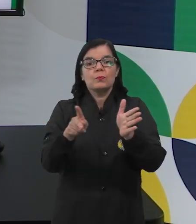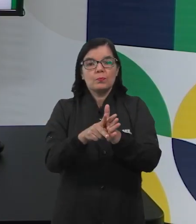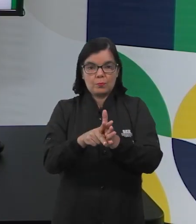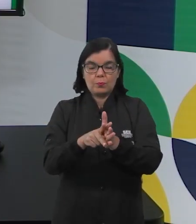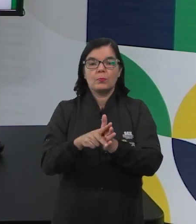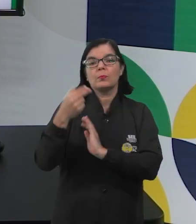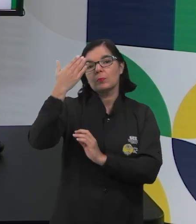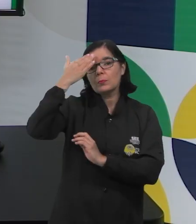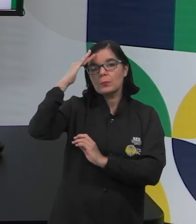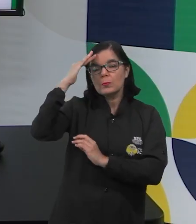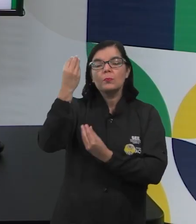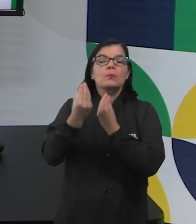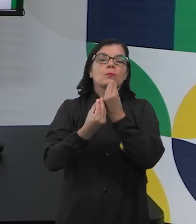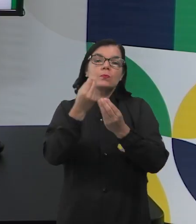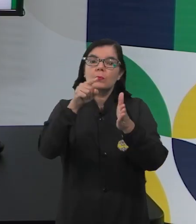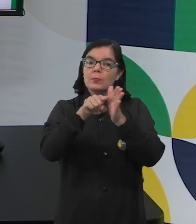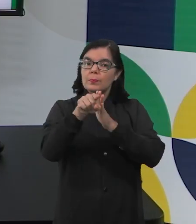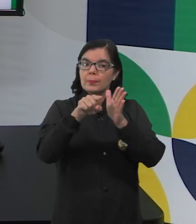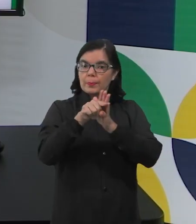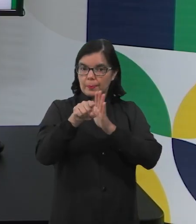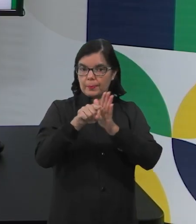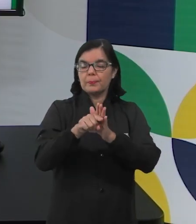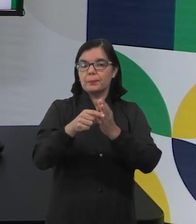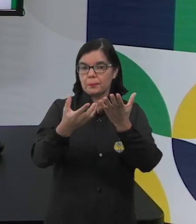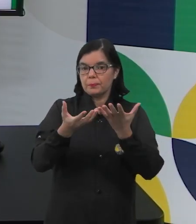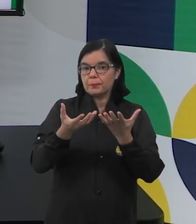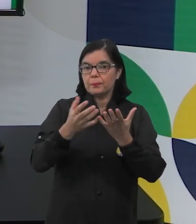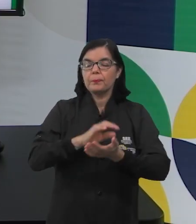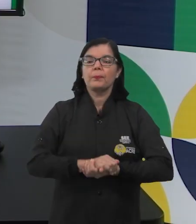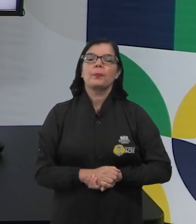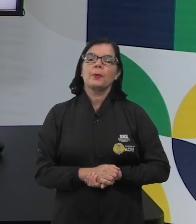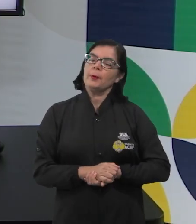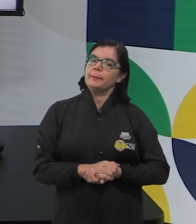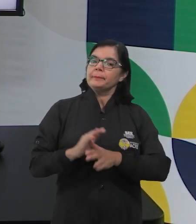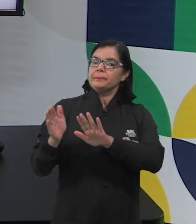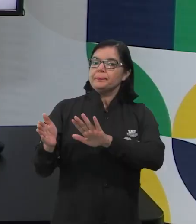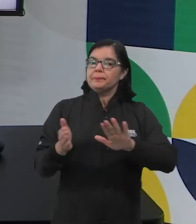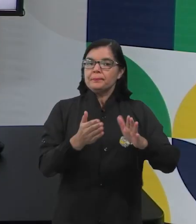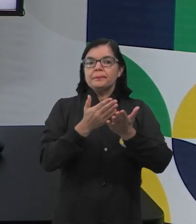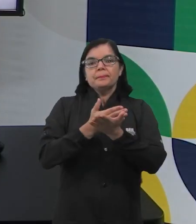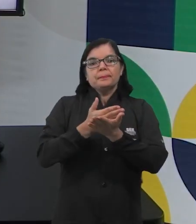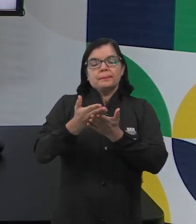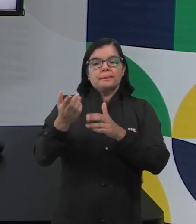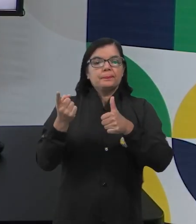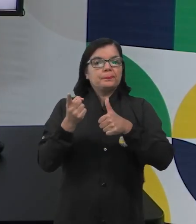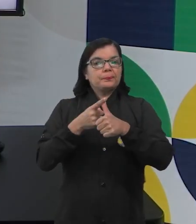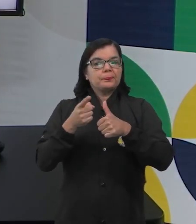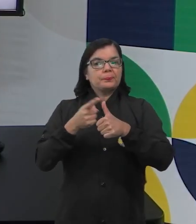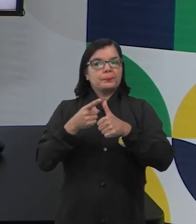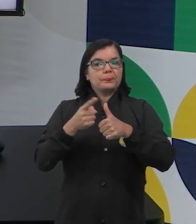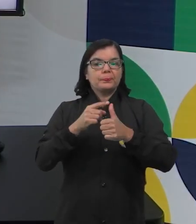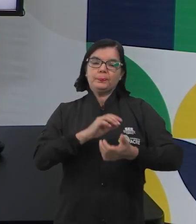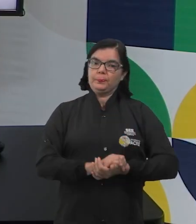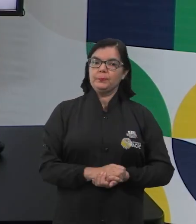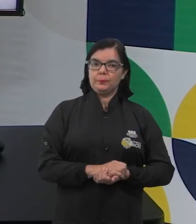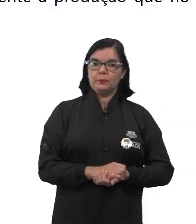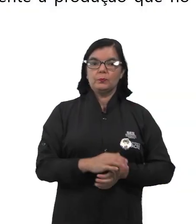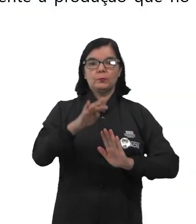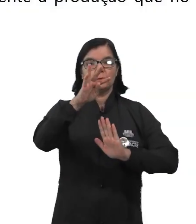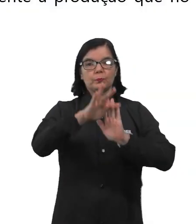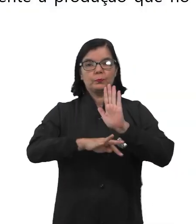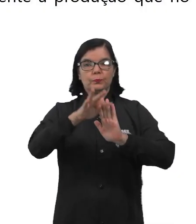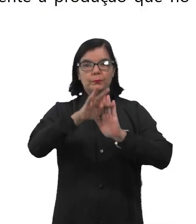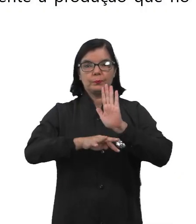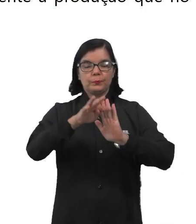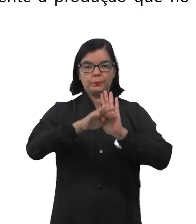poder entender o que a questão fala para mim. Show? Vamos começar com a nossa primeira questão. Nós temos aqui um texto